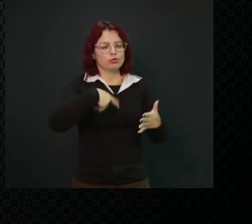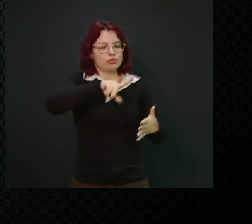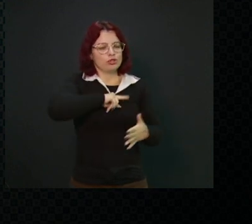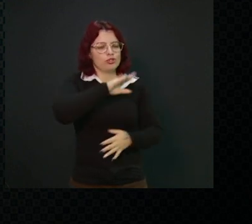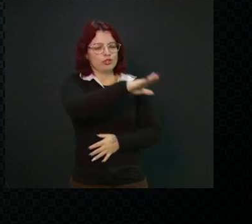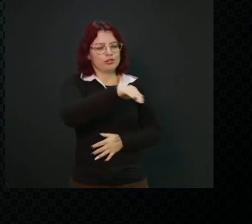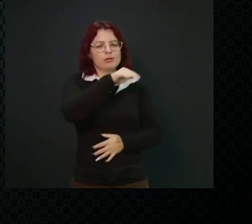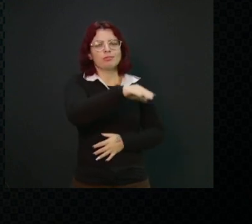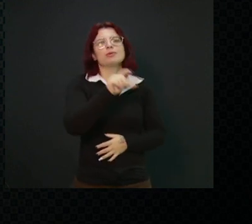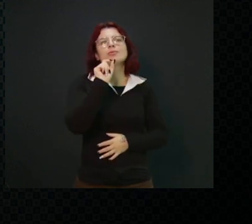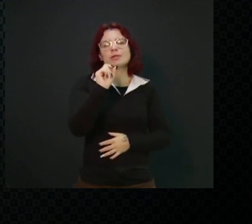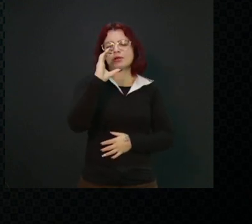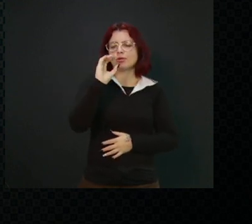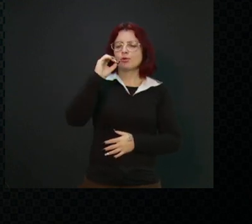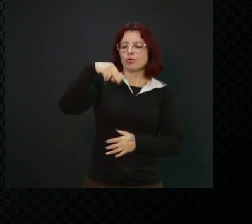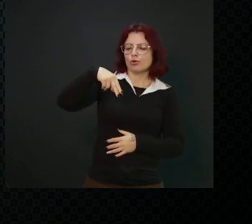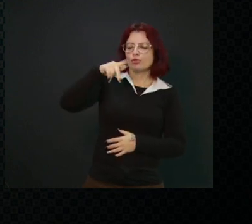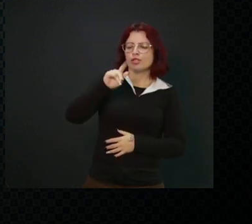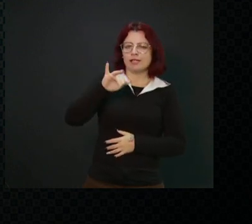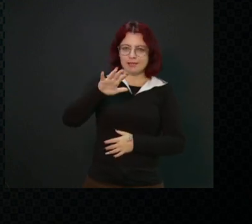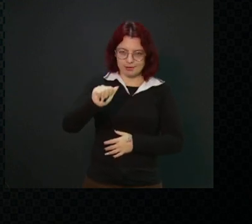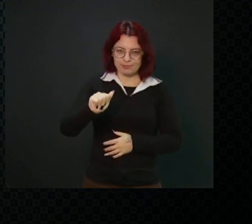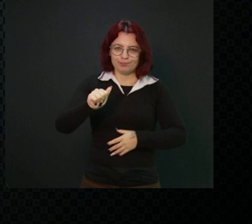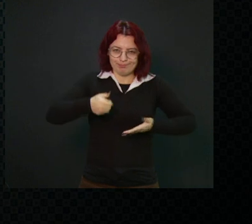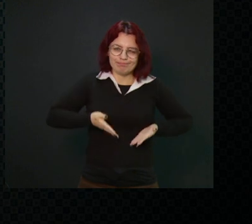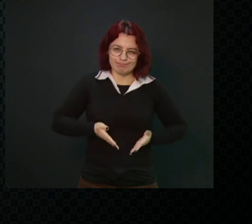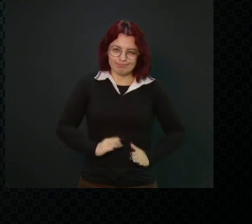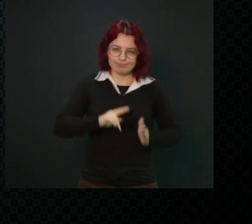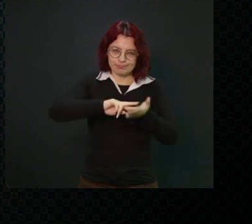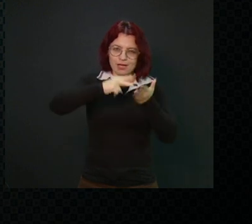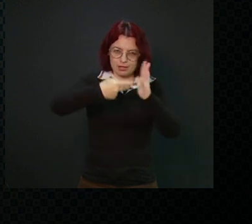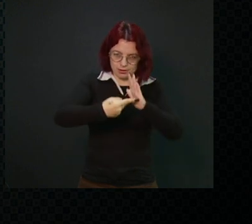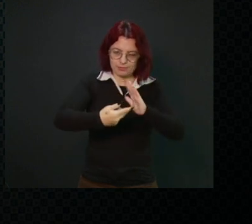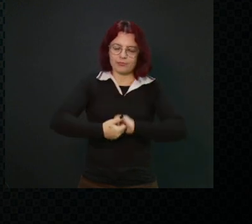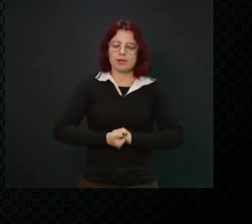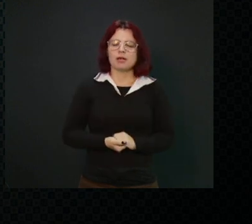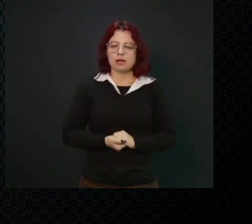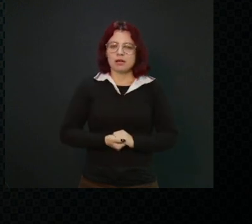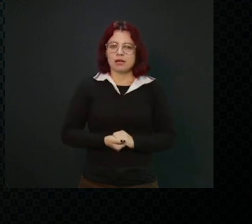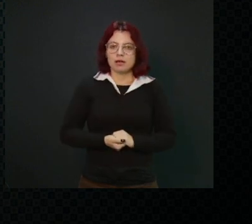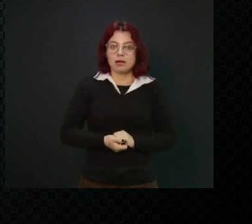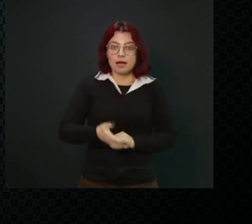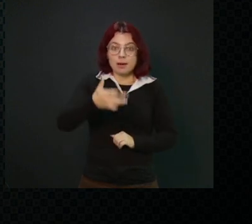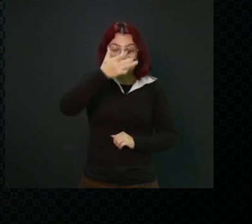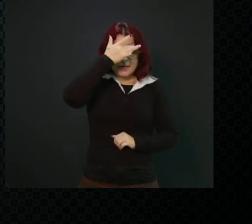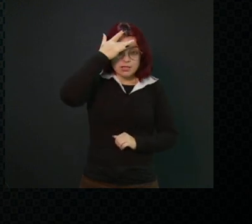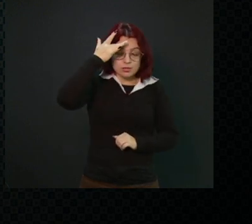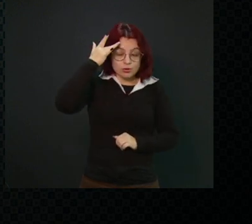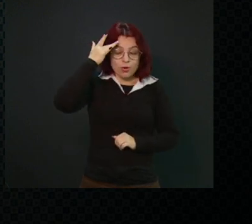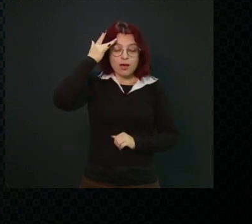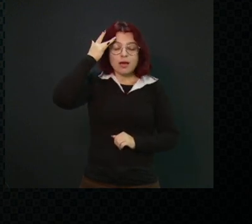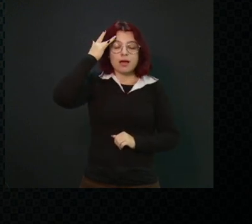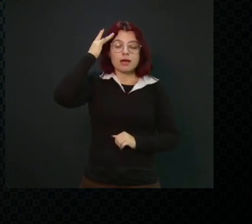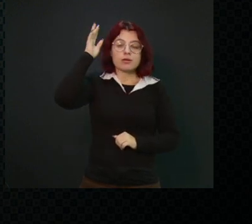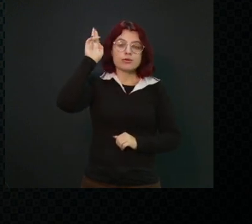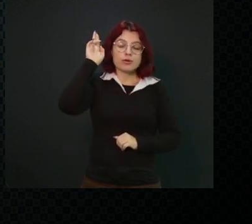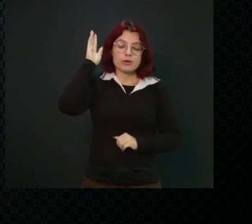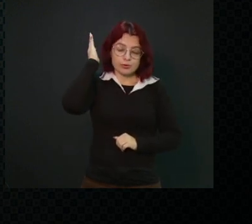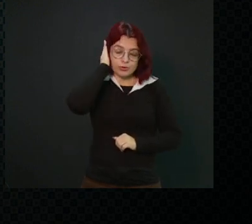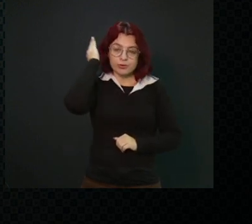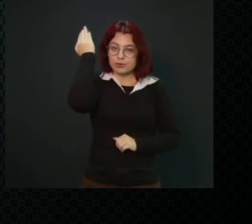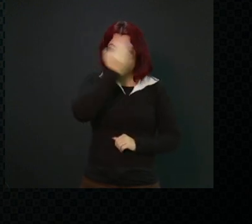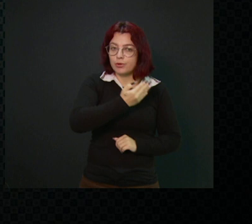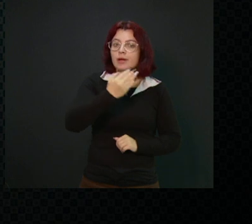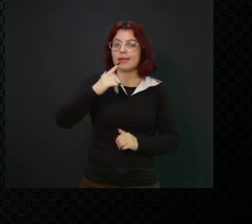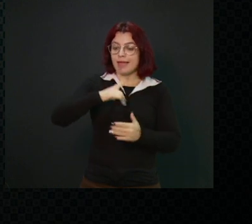da surdo-cegueira congênita. E as pessoas com surdo-cegueira adquiridas são aquelas